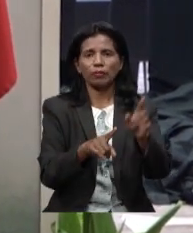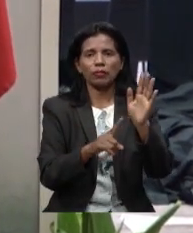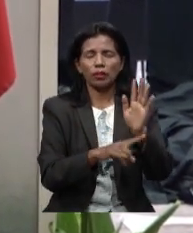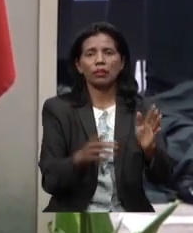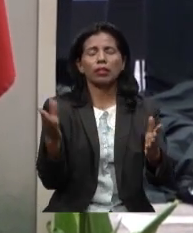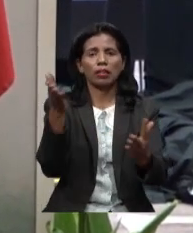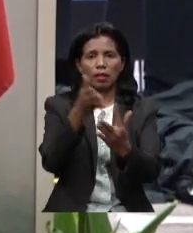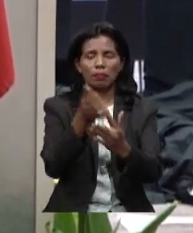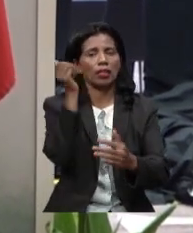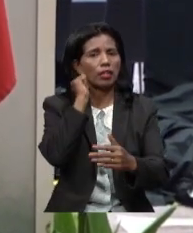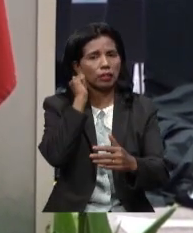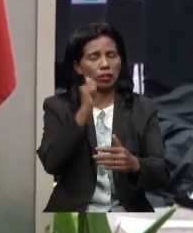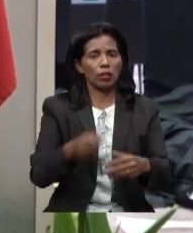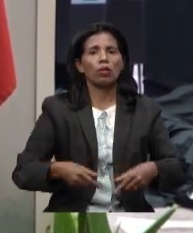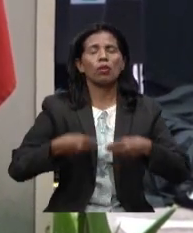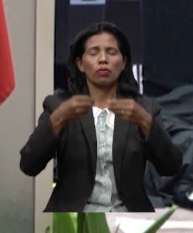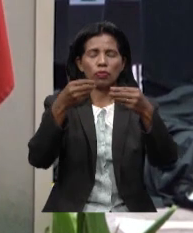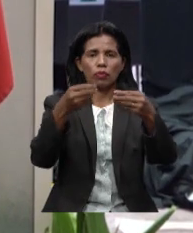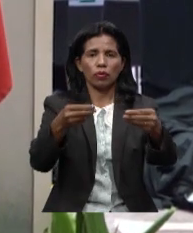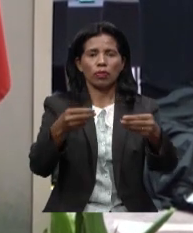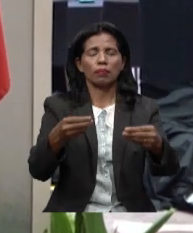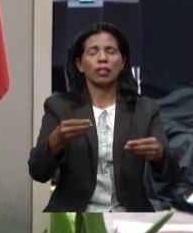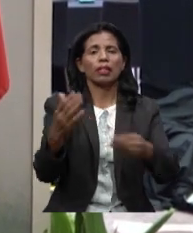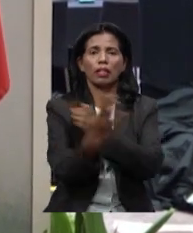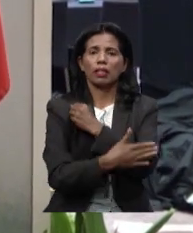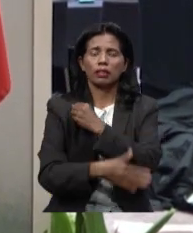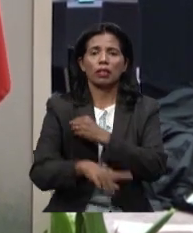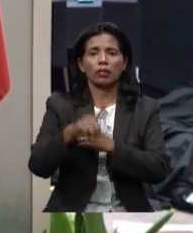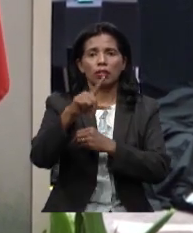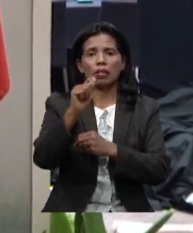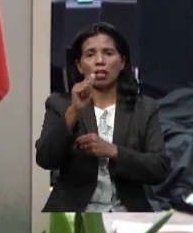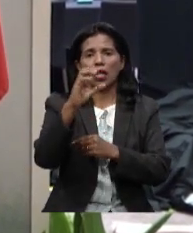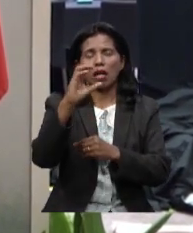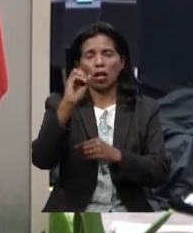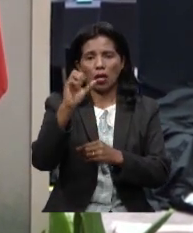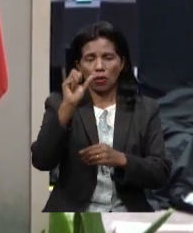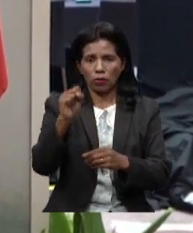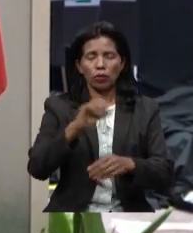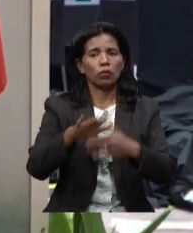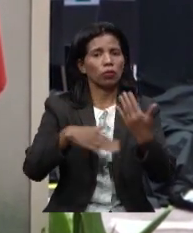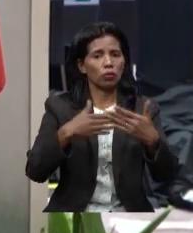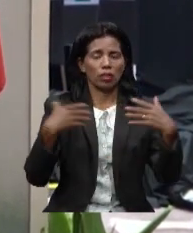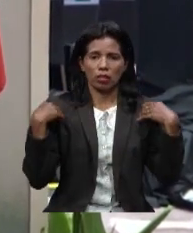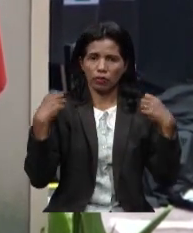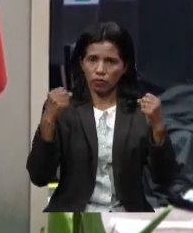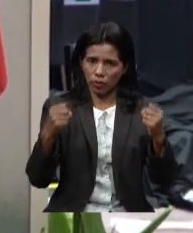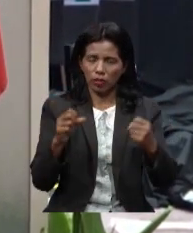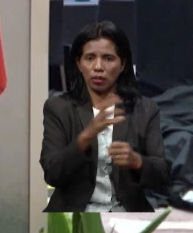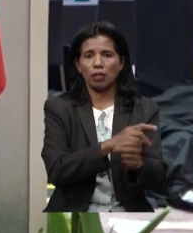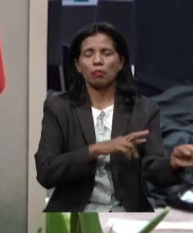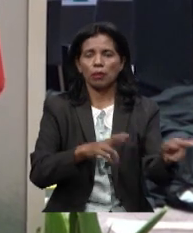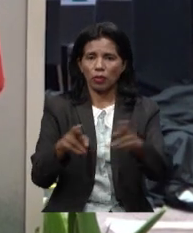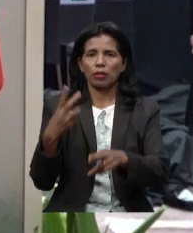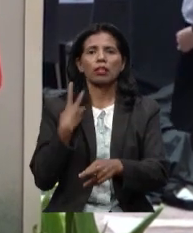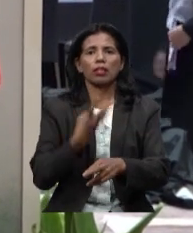ASEAN inia e foi entrega ba iha Laos ne be hototu e commitment de ma forte mas pronto e ta